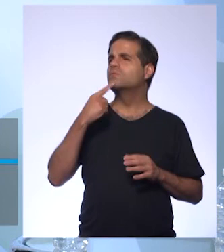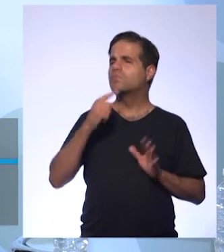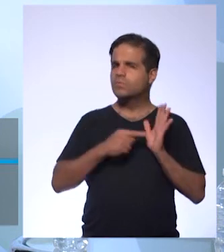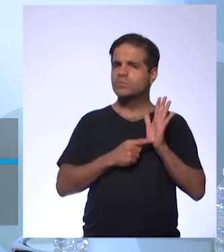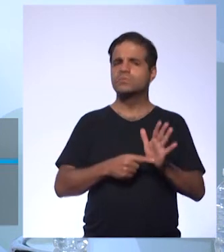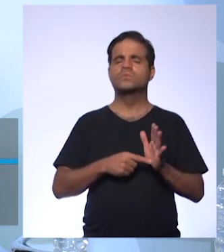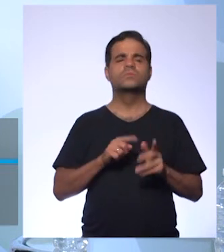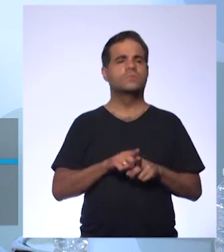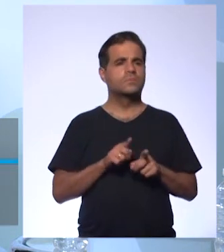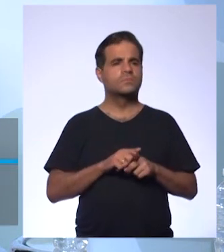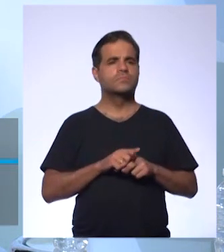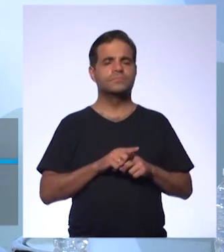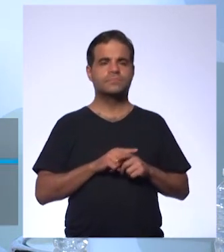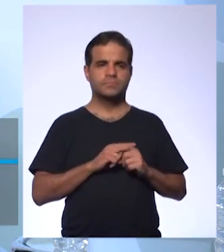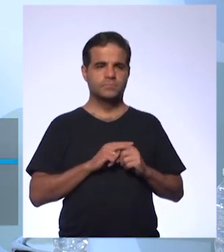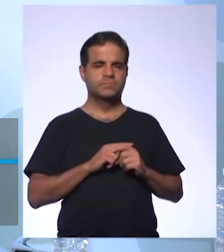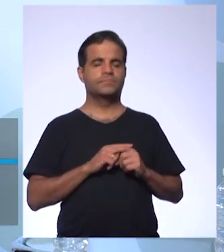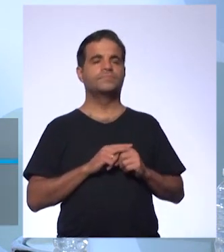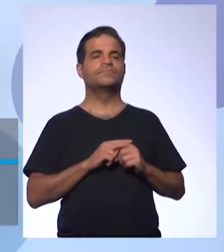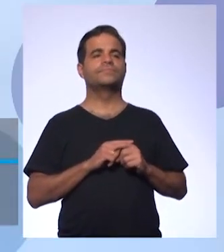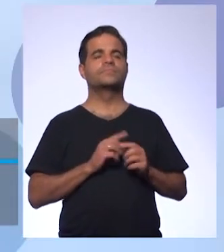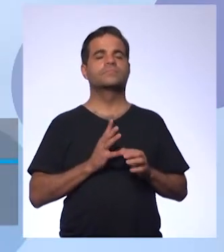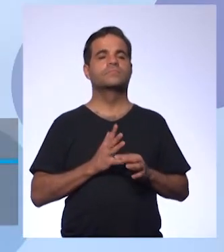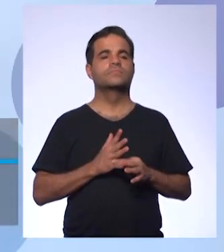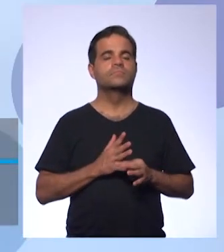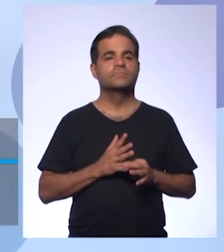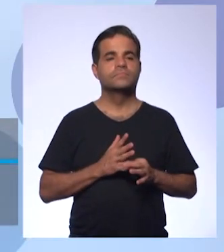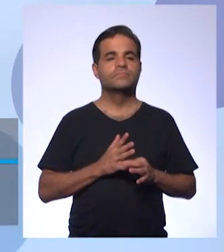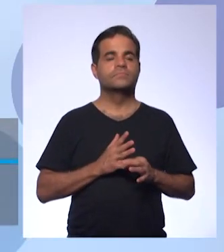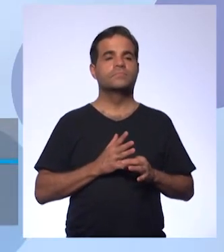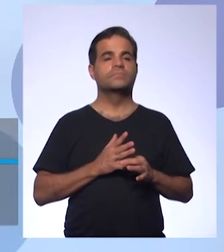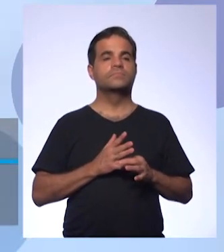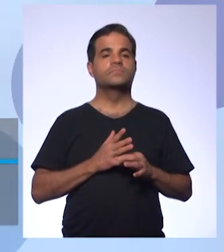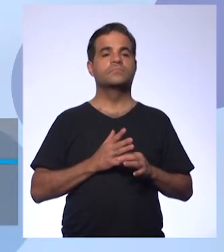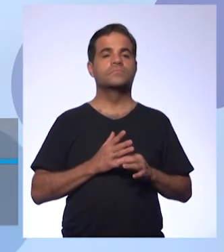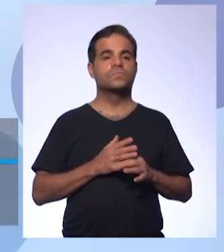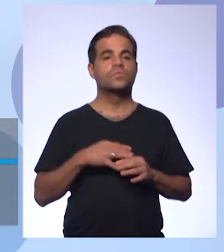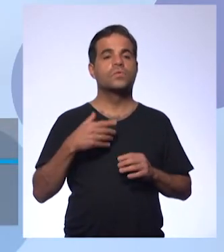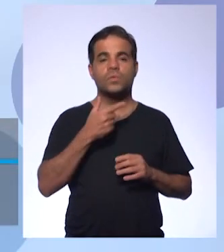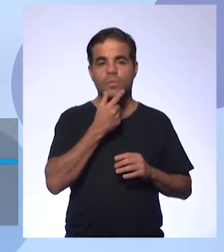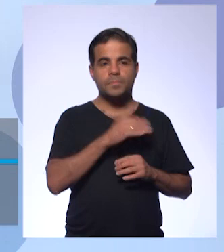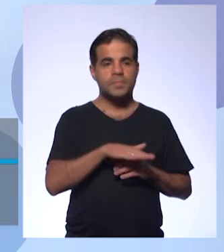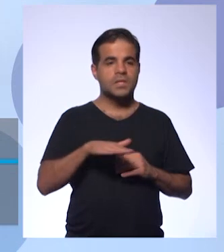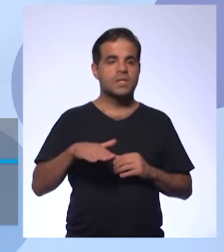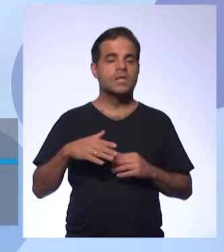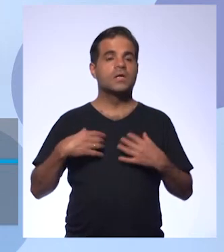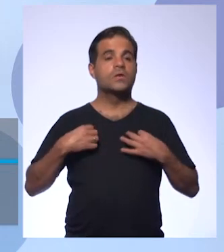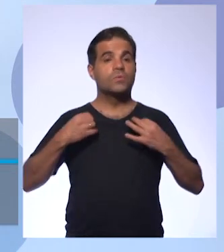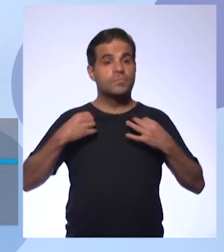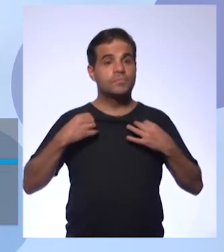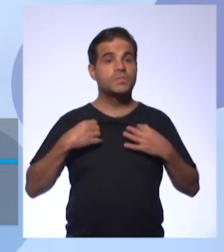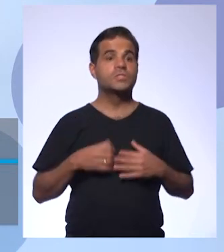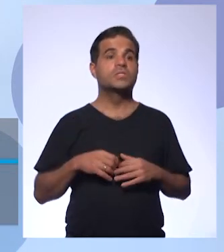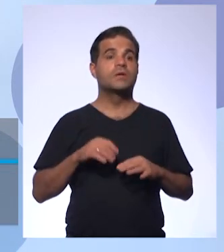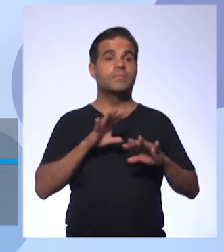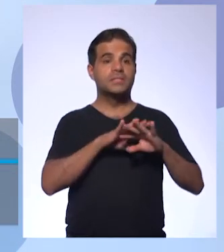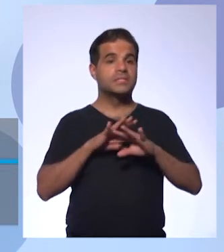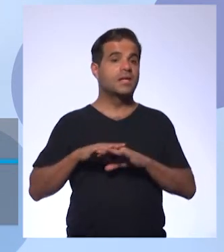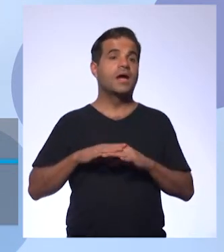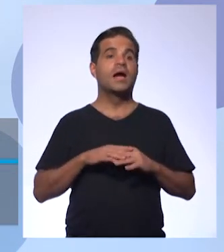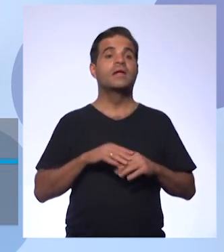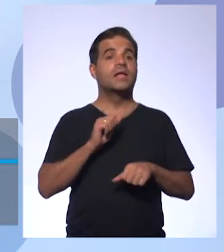Nola Holmes. Deixa eu ver, O Menino do Pijama Listrado, A Espera de um Milagre, A Corrente do